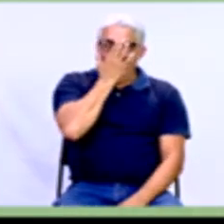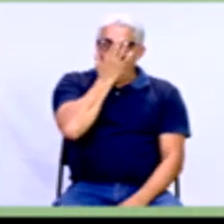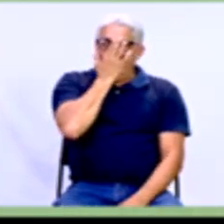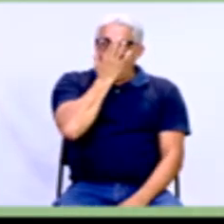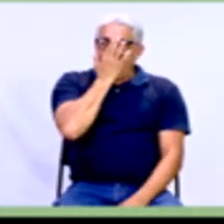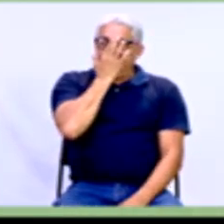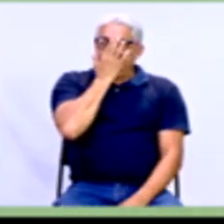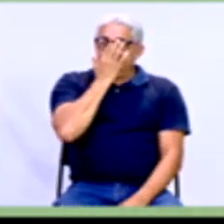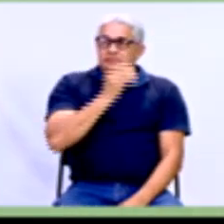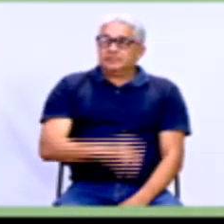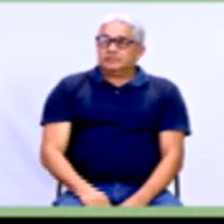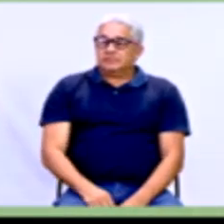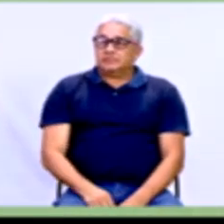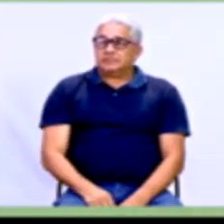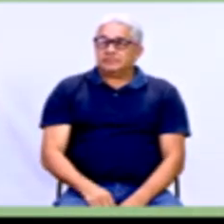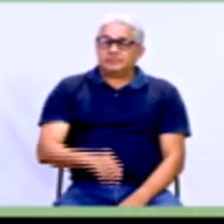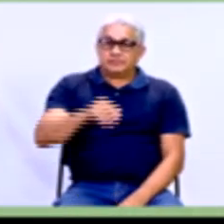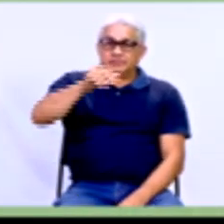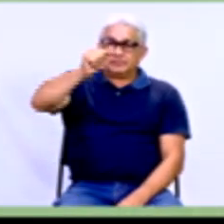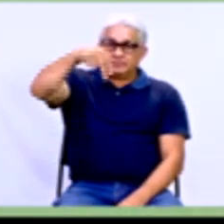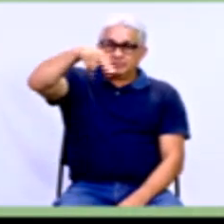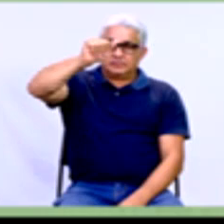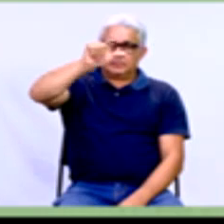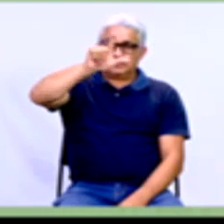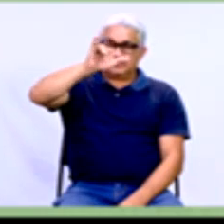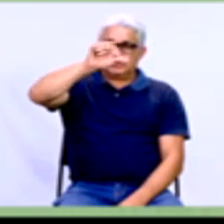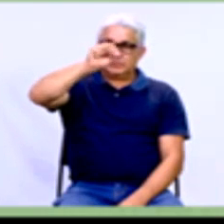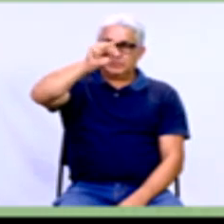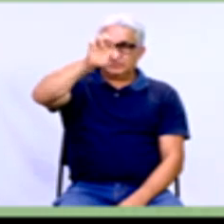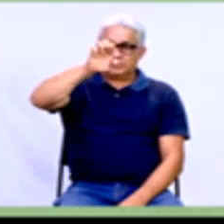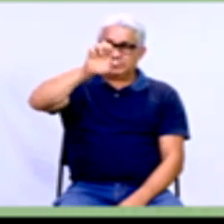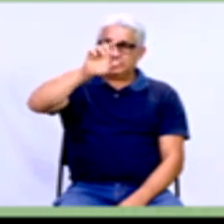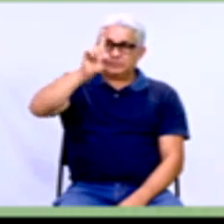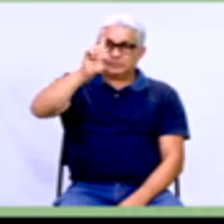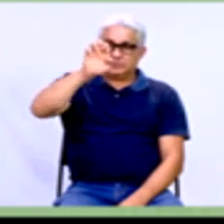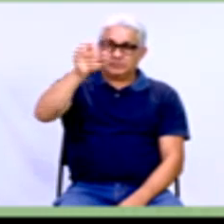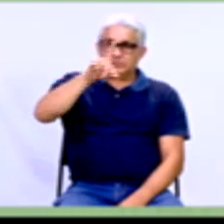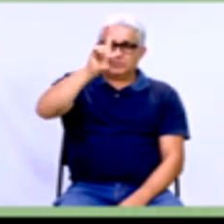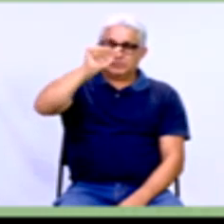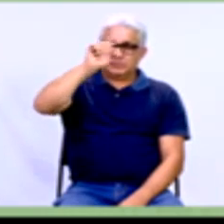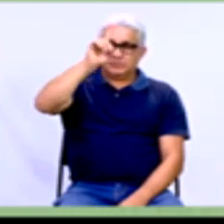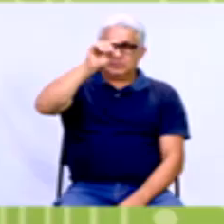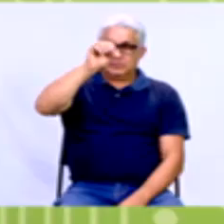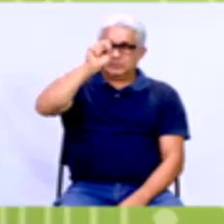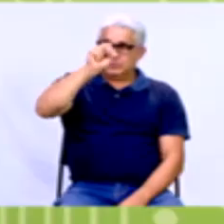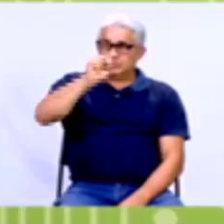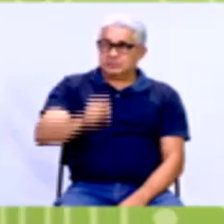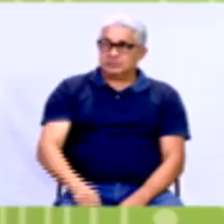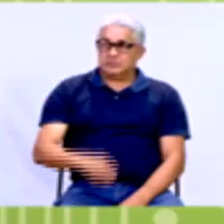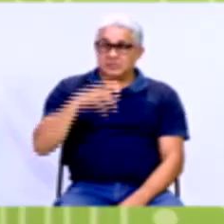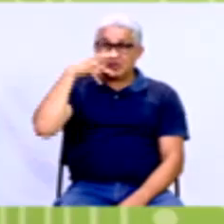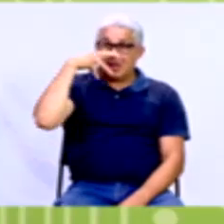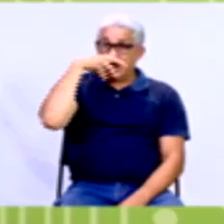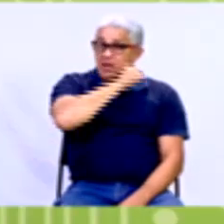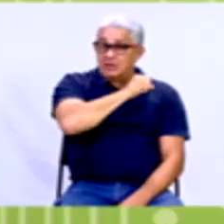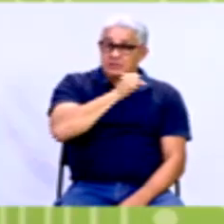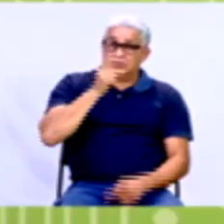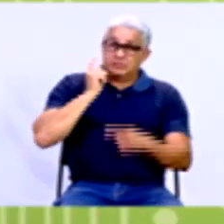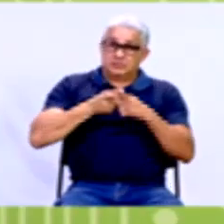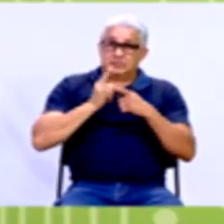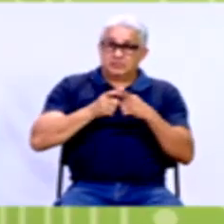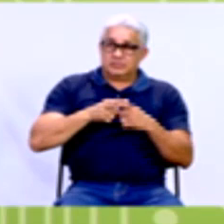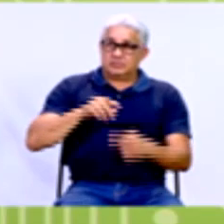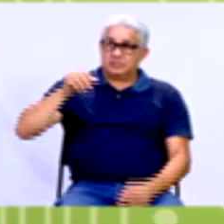Agora vamos falar sobre análise de dados, né? Eu queria passar isso aqui para a gente falar rapidamente,